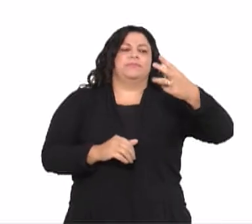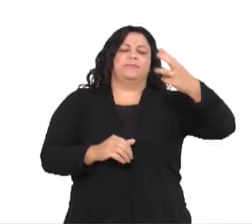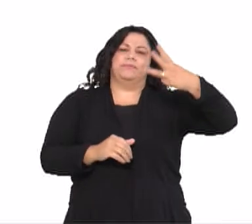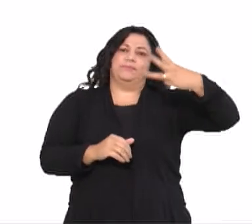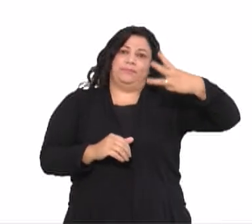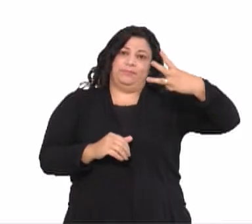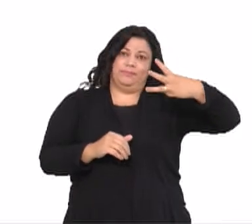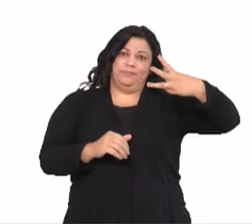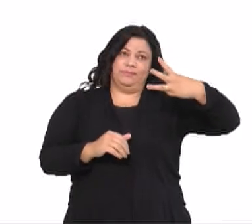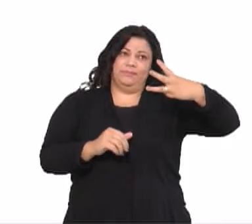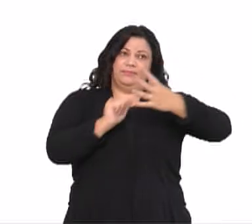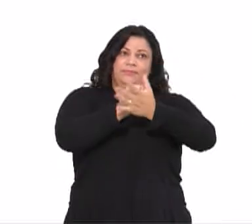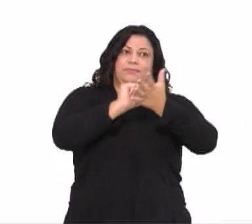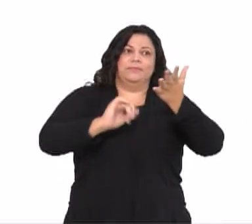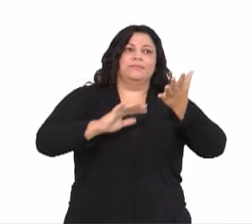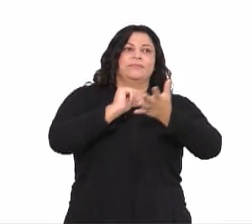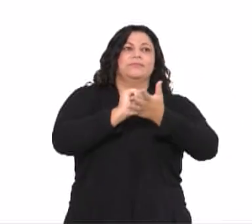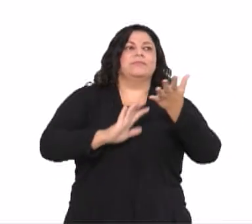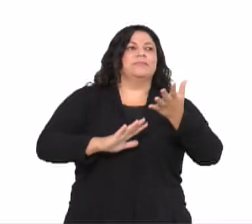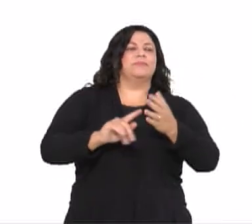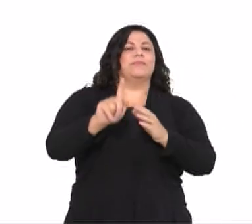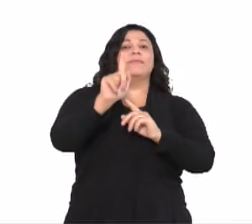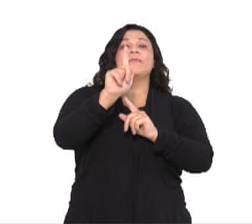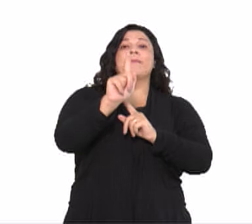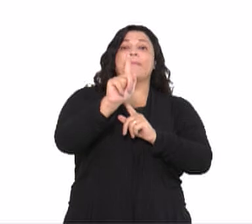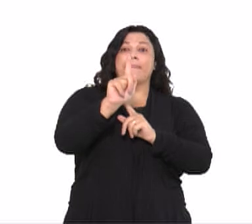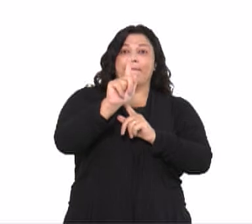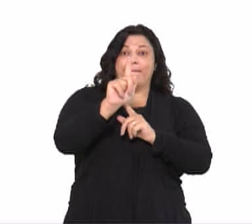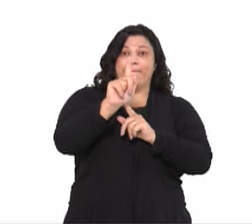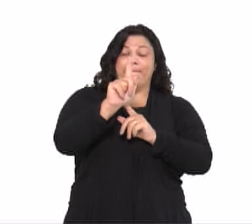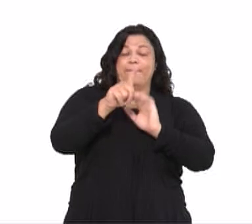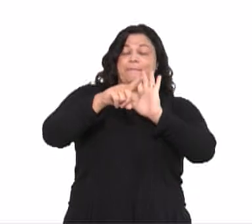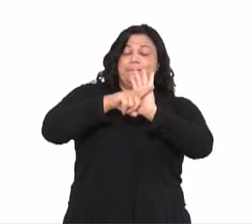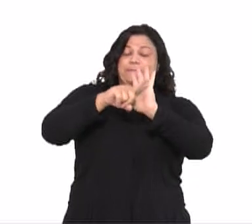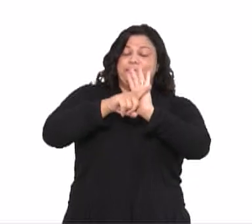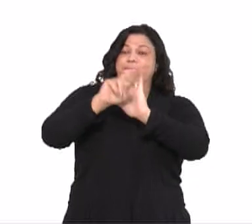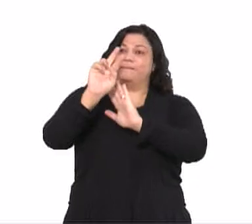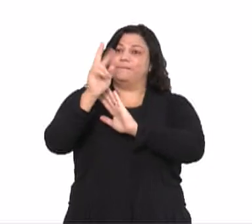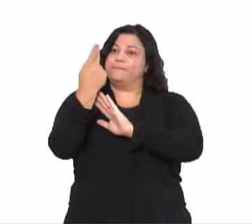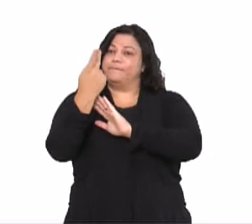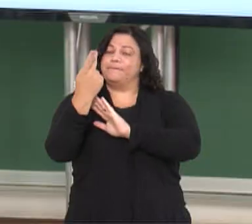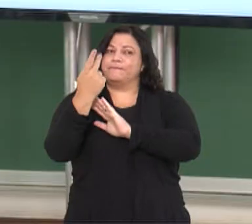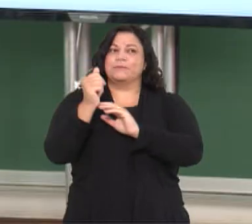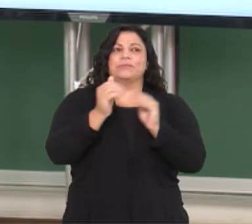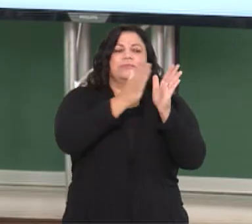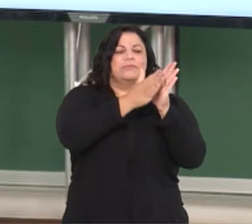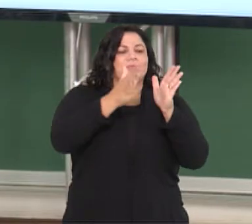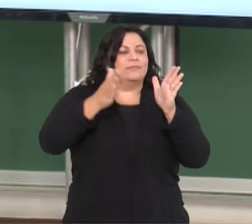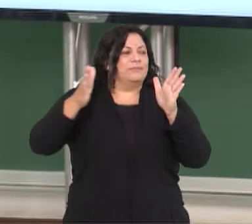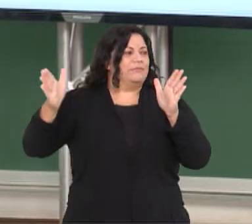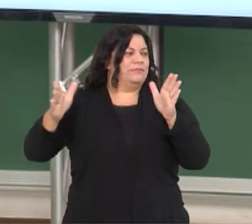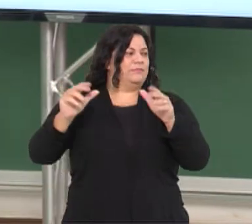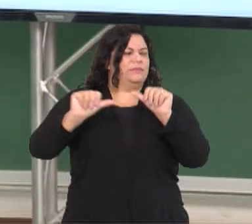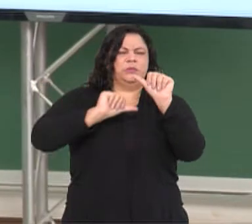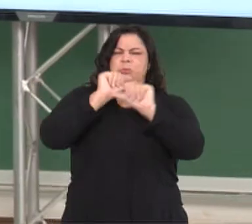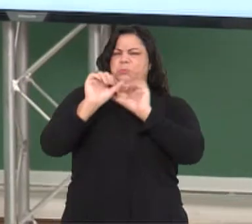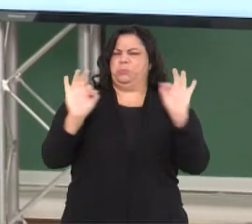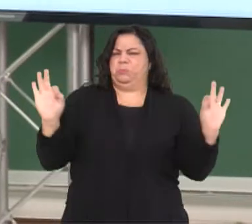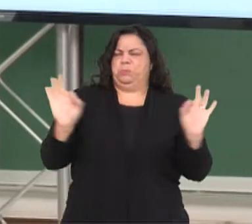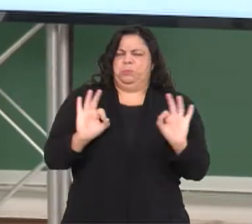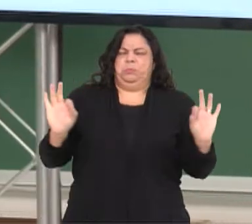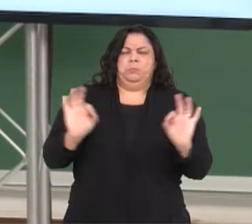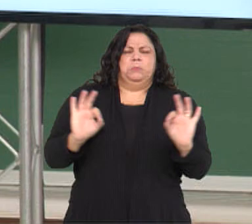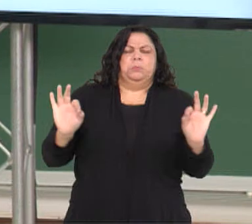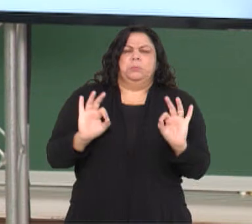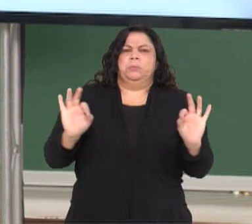correção. G menos H, mesmo processo, mesmo, não muda absolutamente nada. Olha para